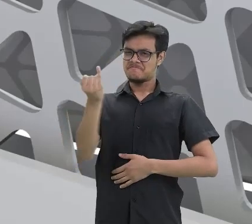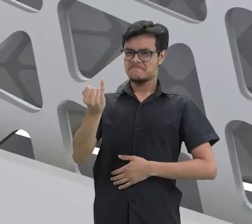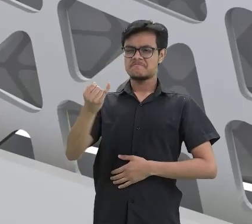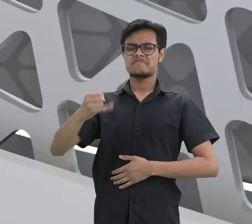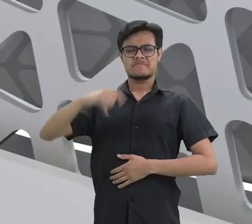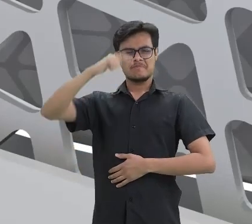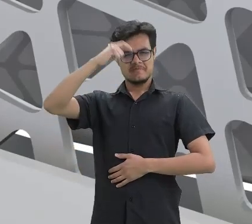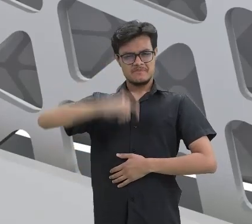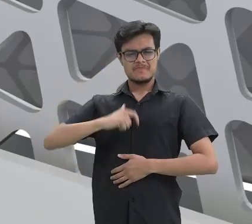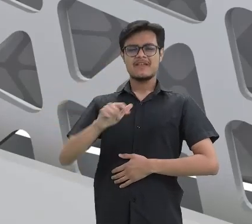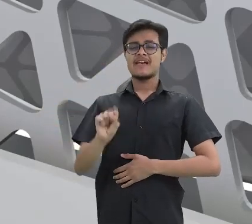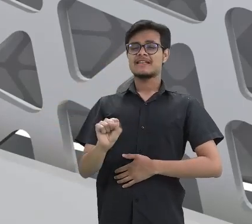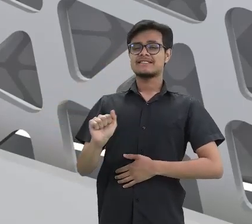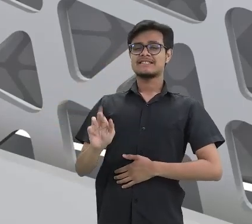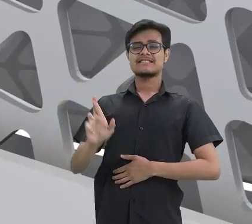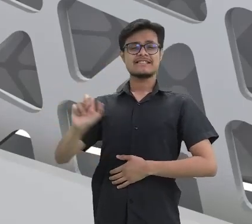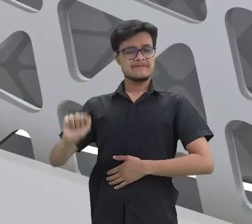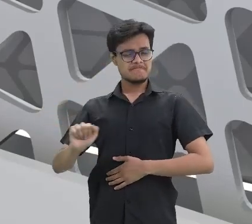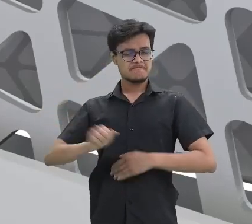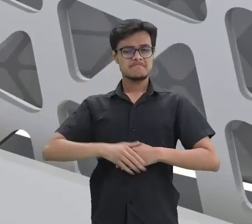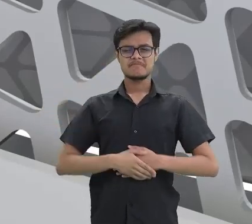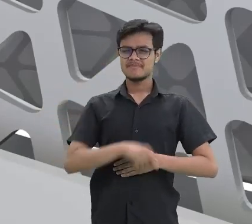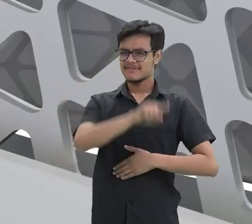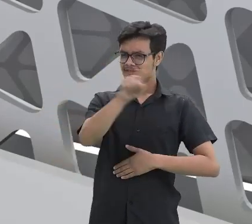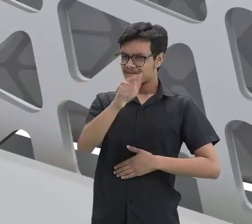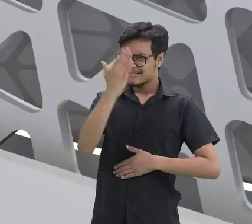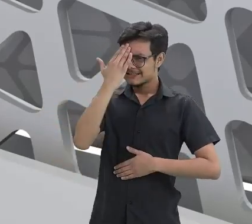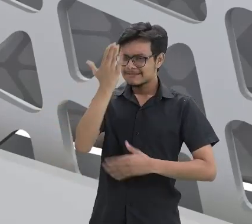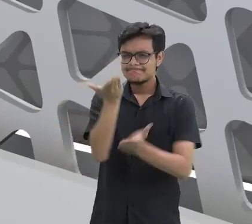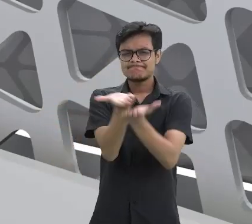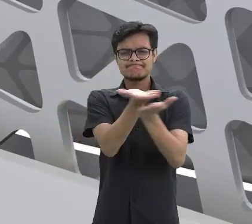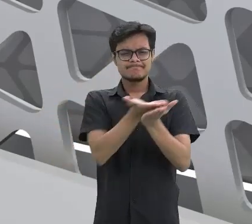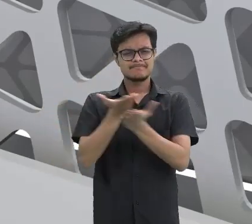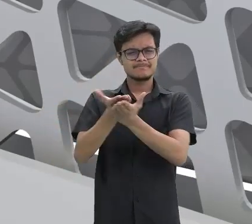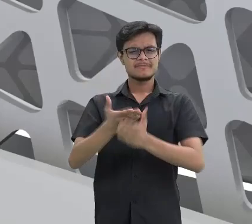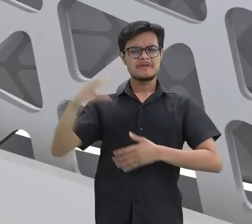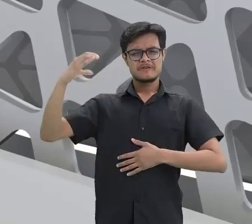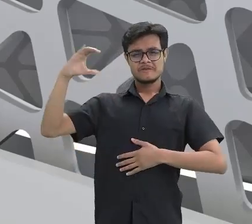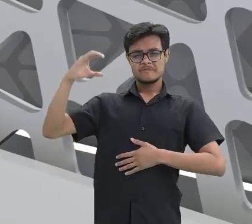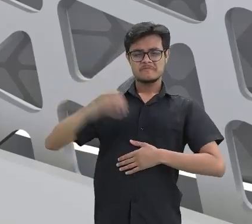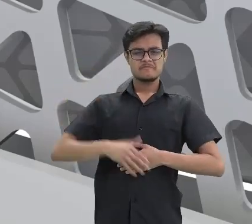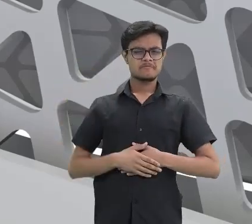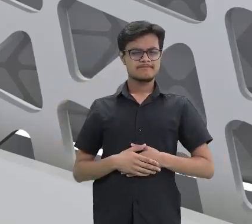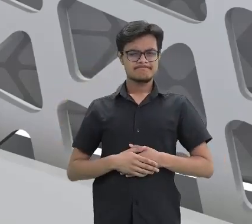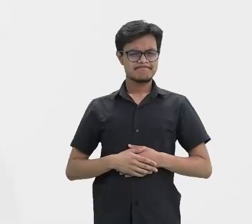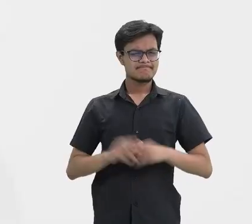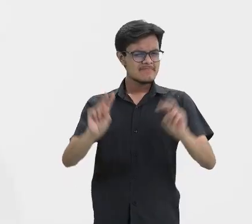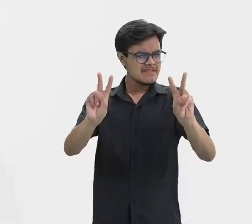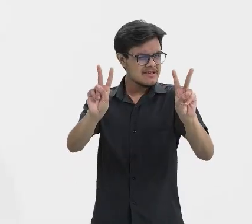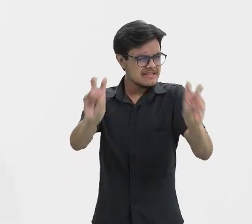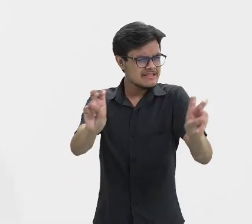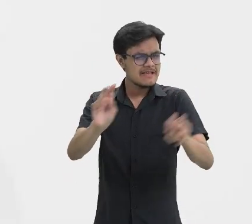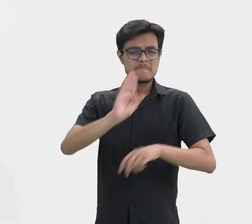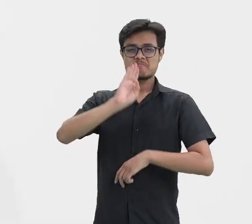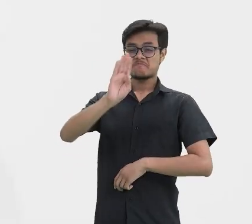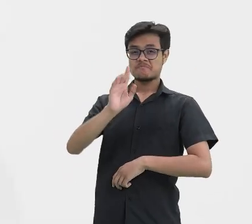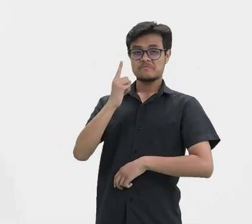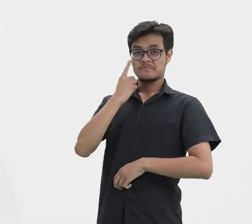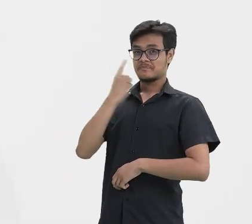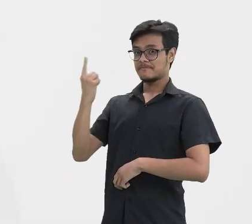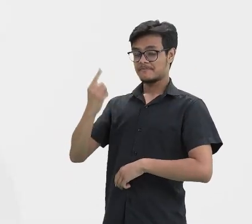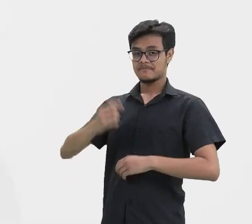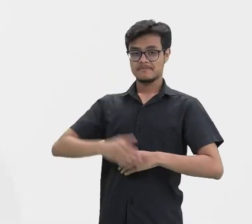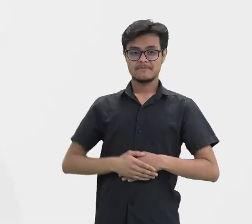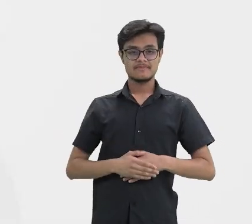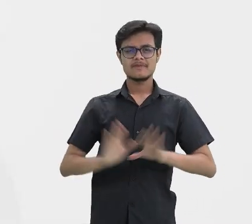professora Sara Arinana, tá com vocês aí para a gente aprender um pouquinho mais de ciências. Vamos dar uma olhada no nosso objeto de conhecimento. A gente